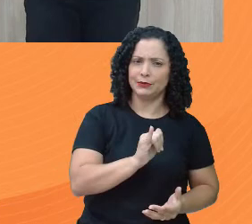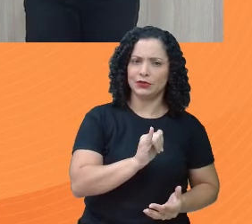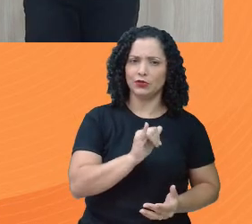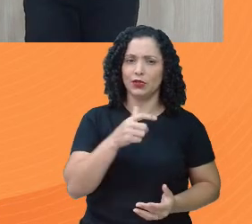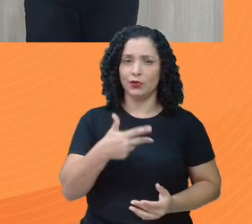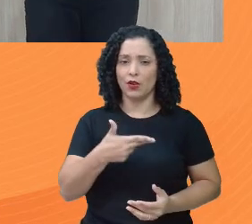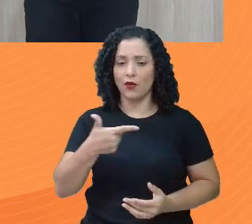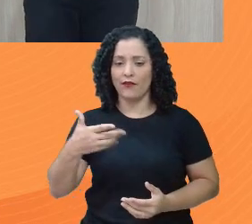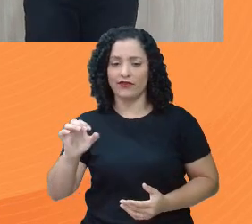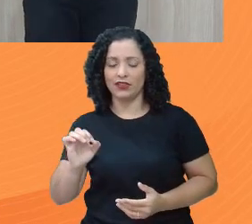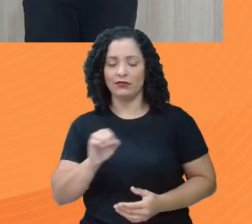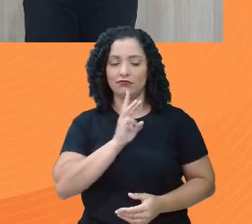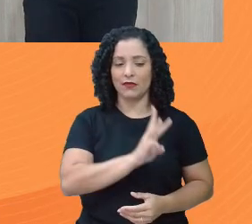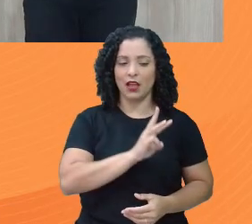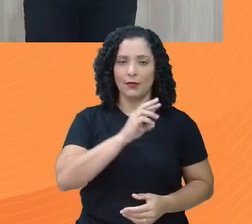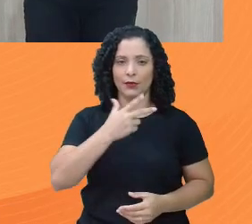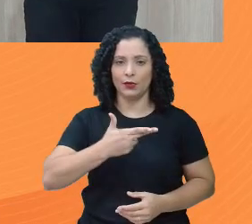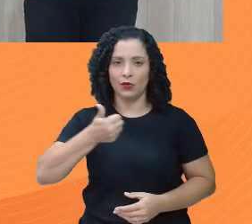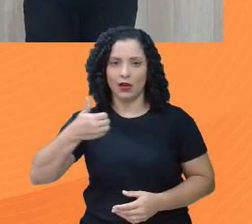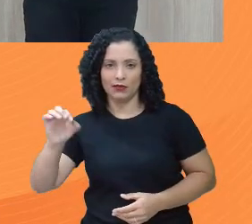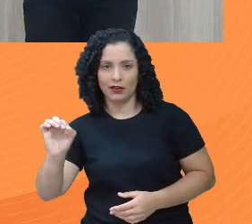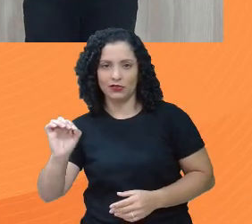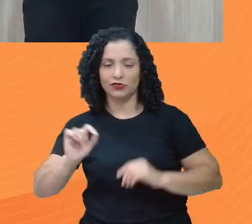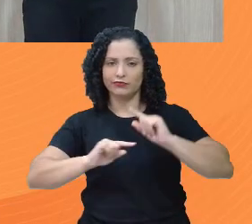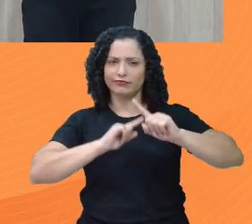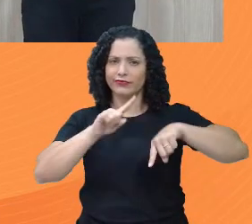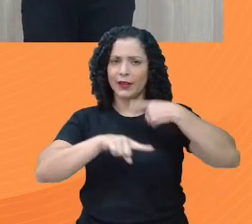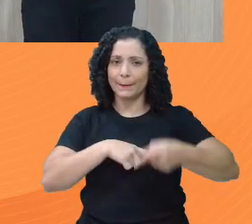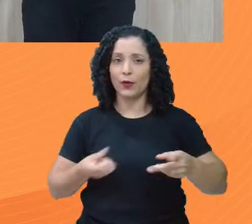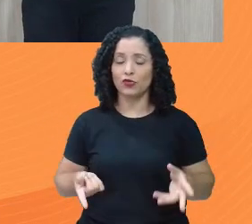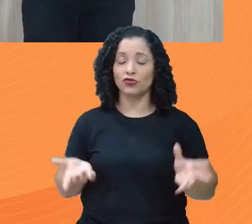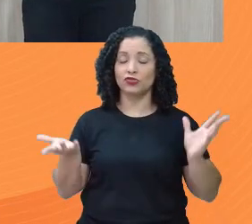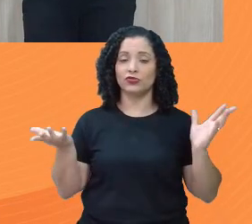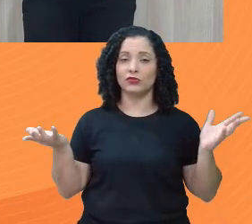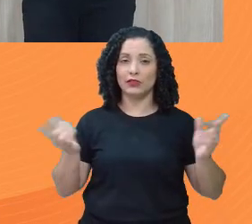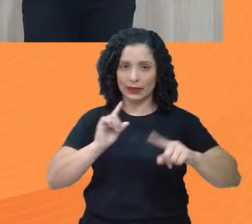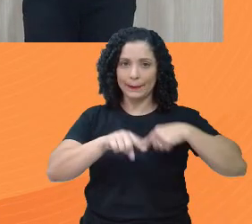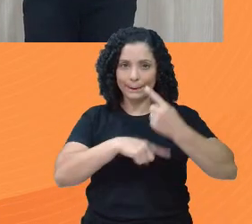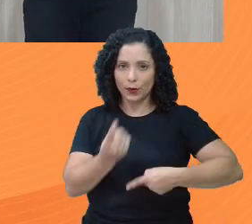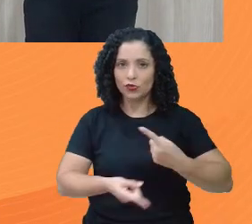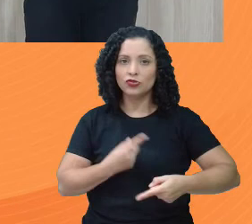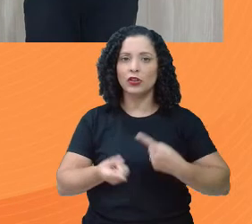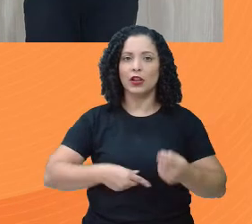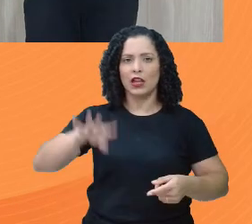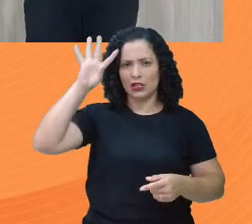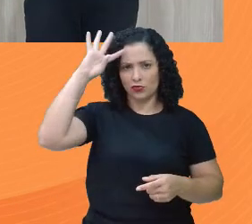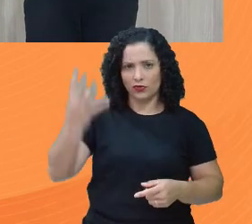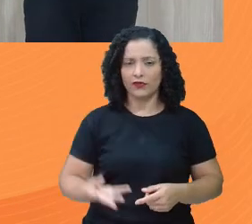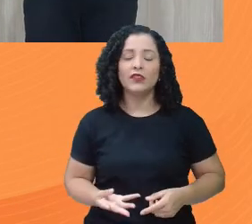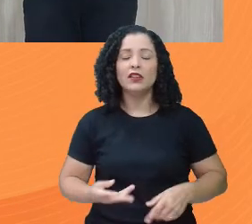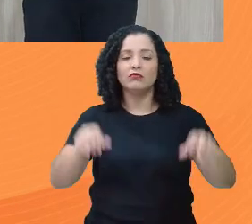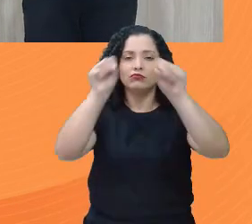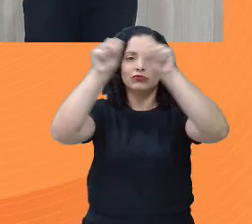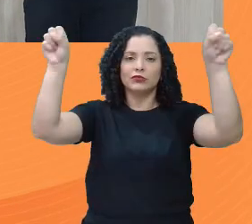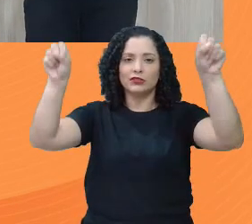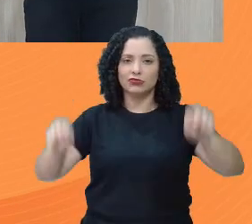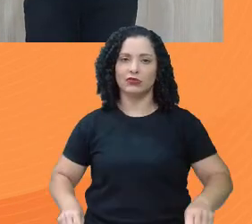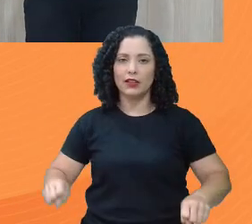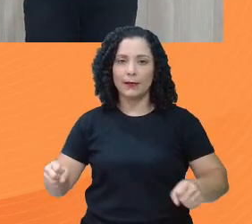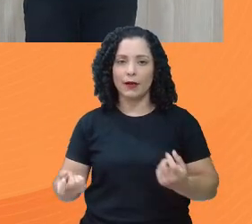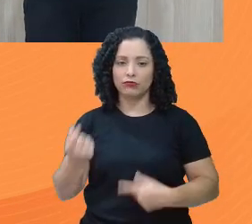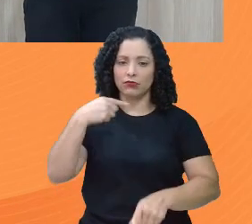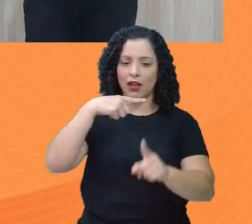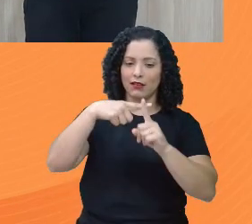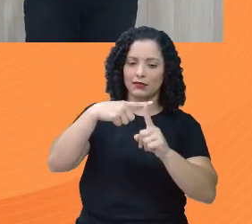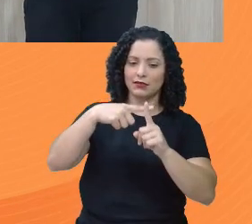20 e w igual a 10. Depois a gente resolveu o mesmo sistema pelo método da adição, tá?